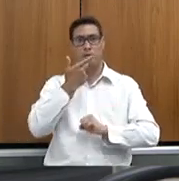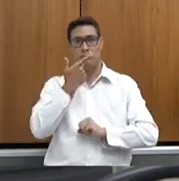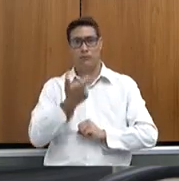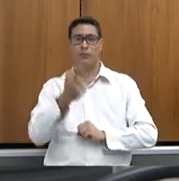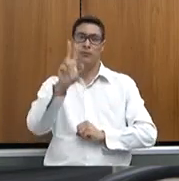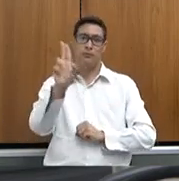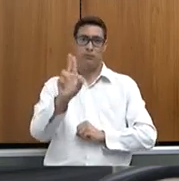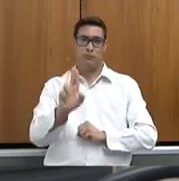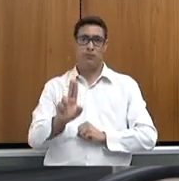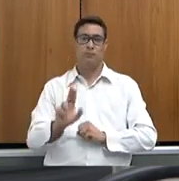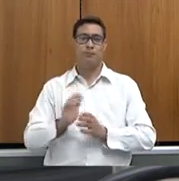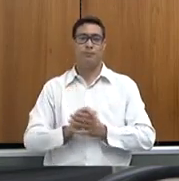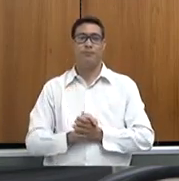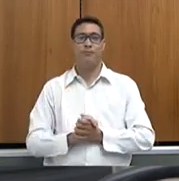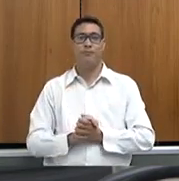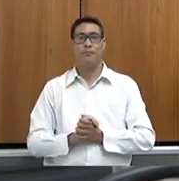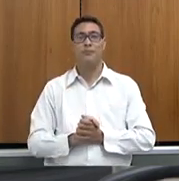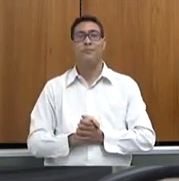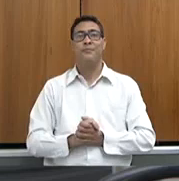posteriormente.